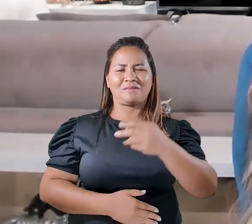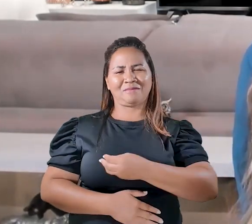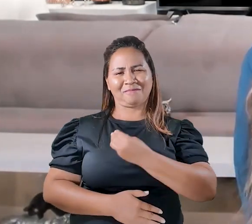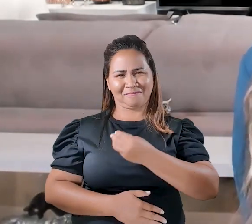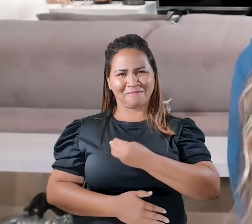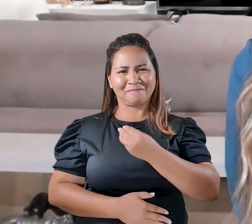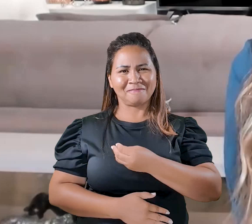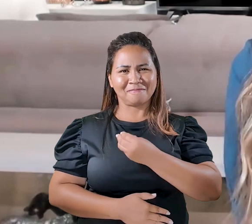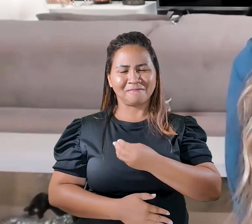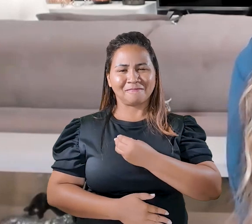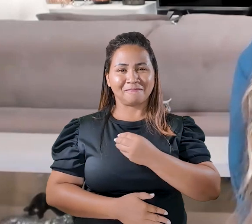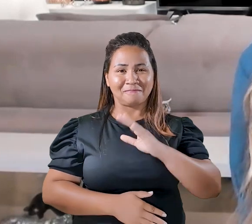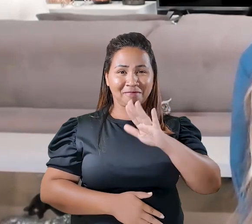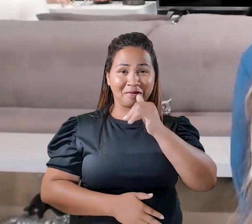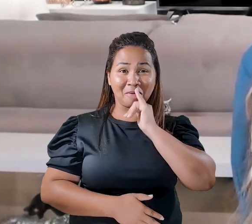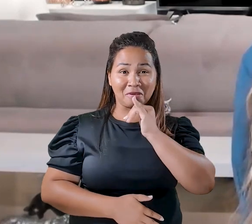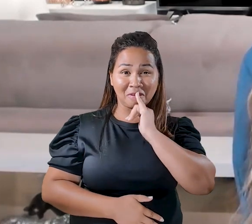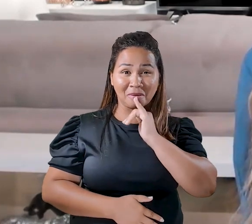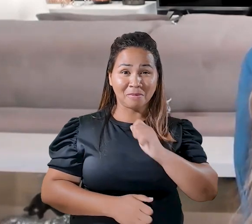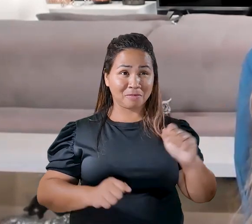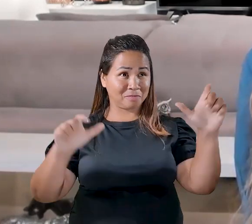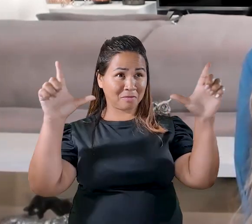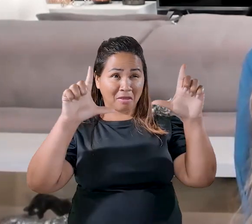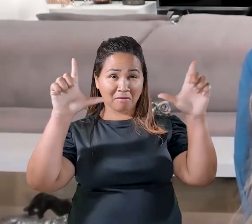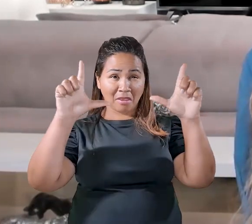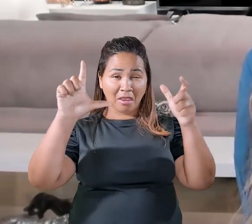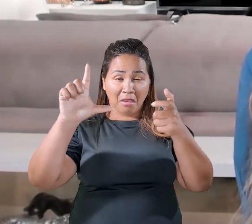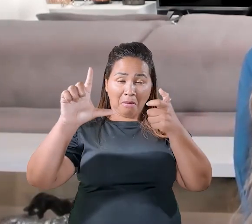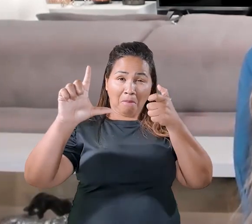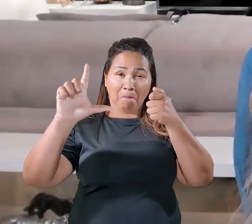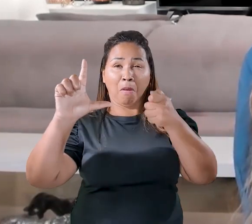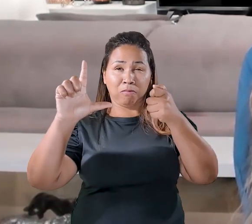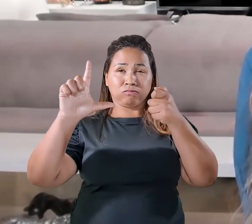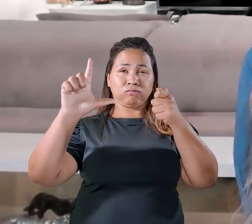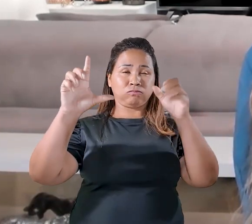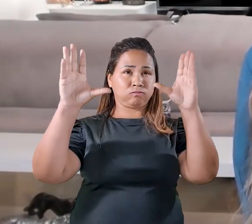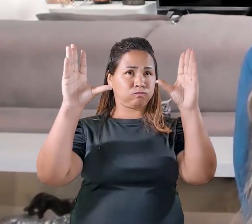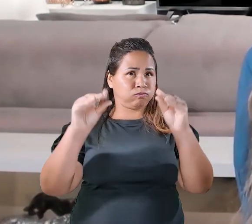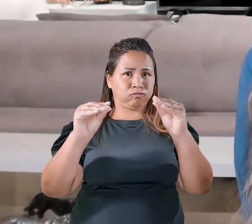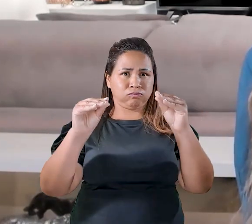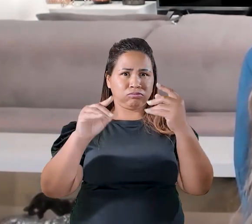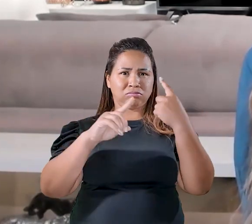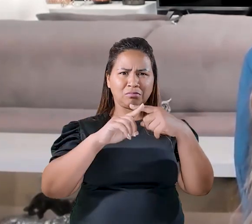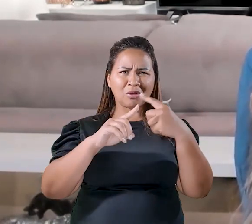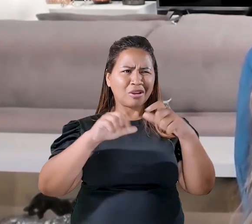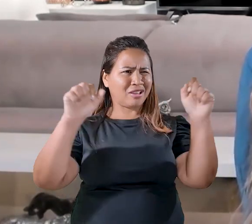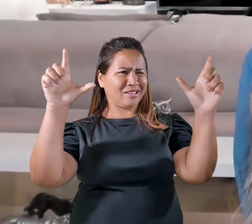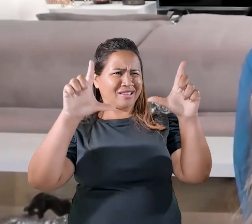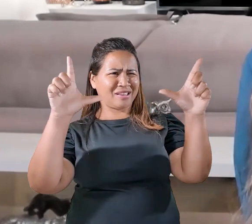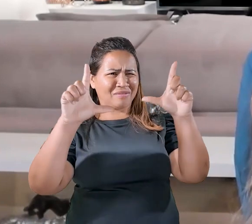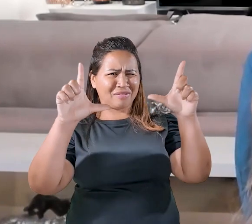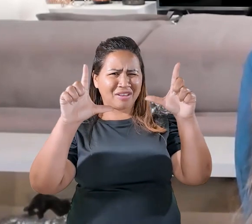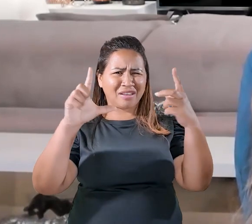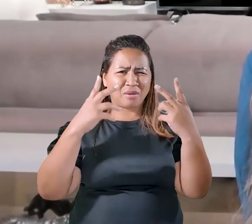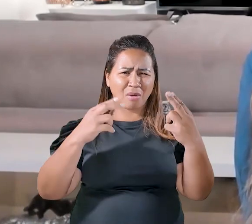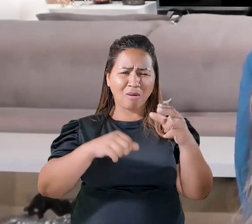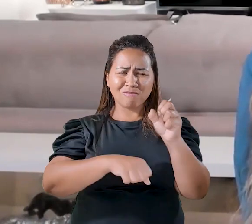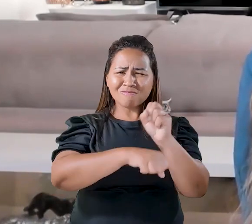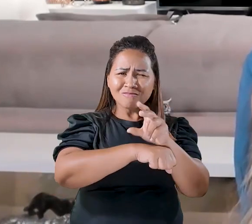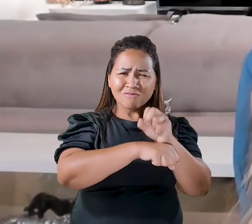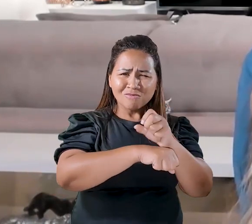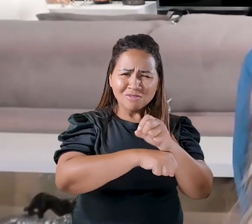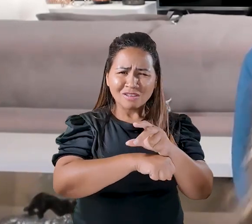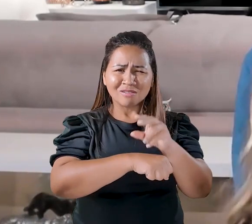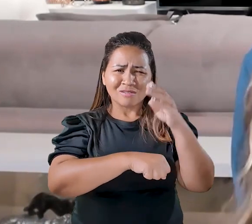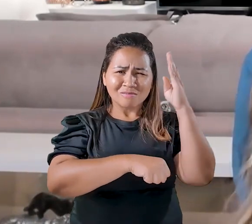Não ligando a televisão para não contaminar a tua mente, os teus sonhos, e focar naquilo que